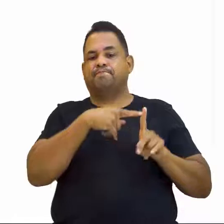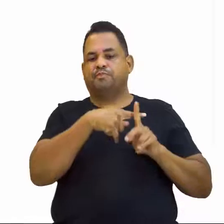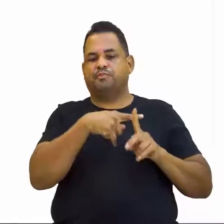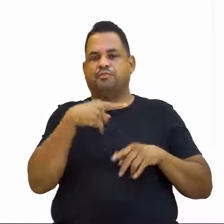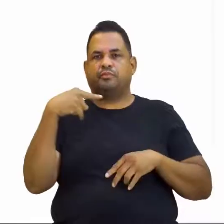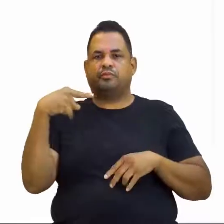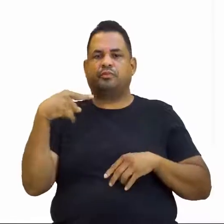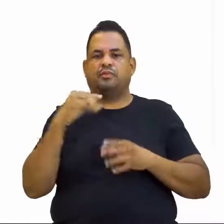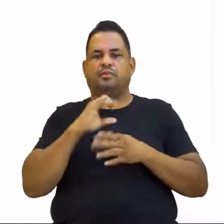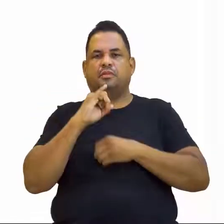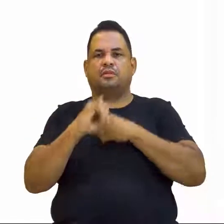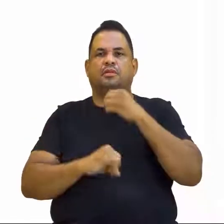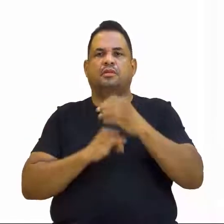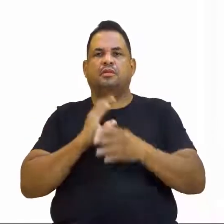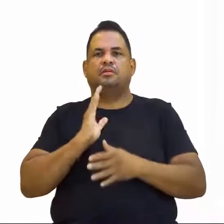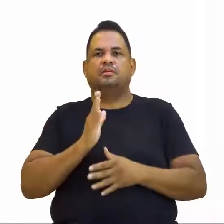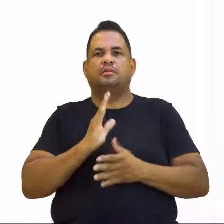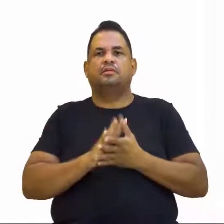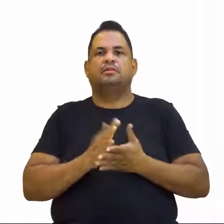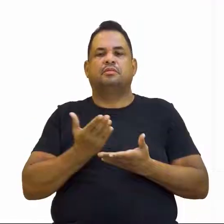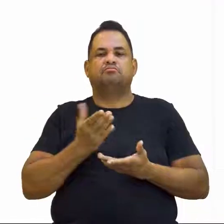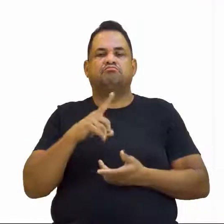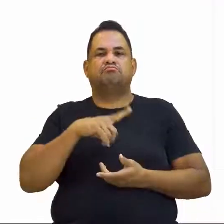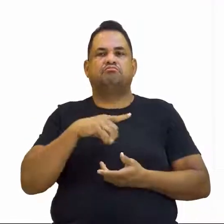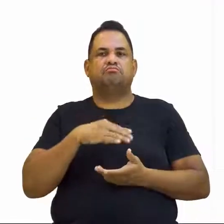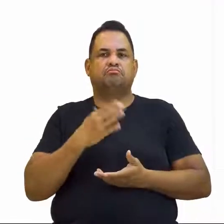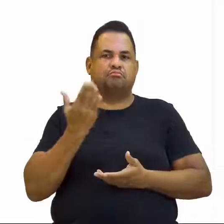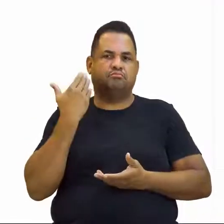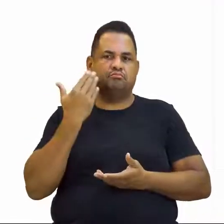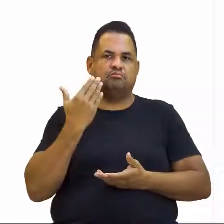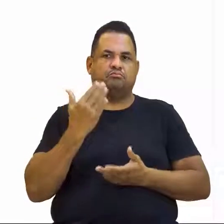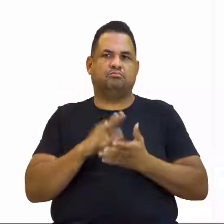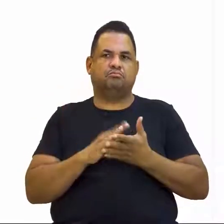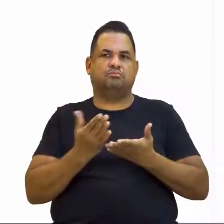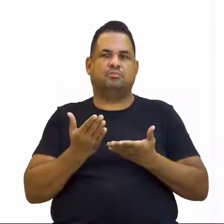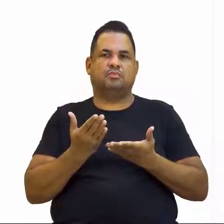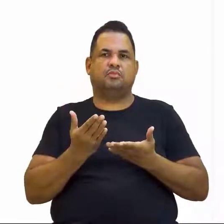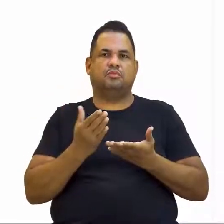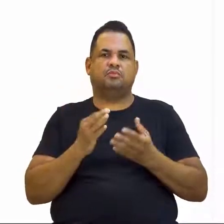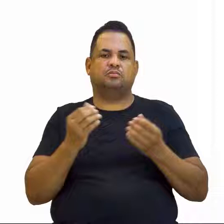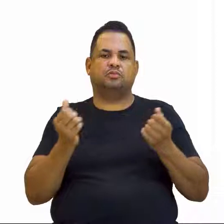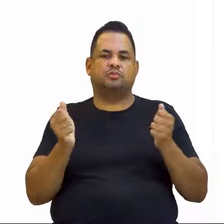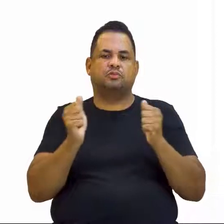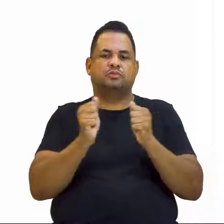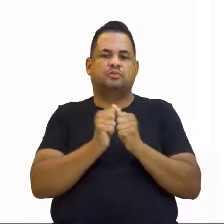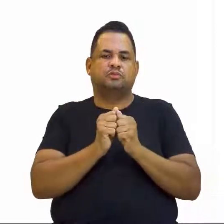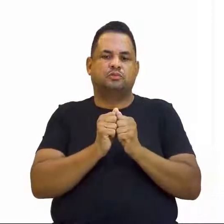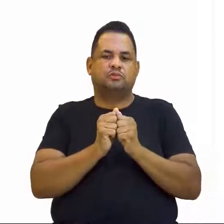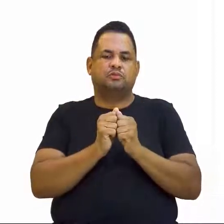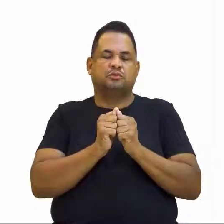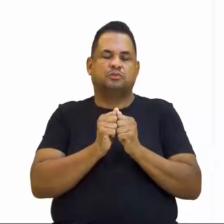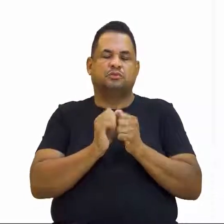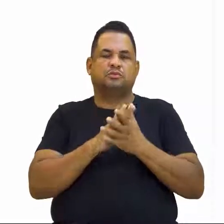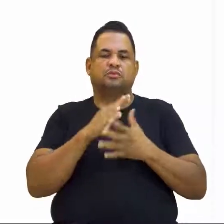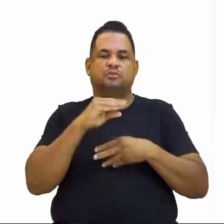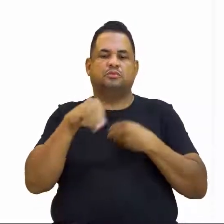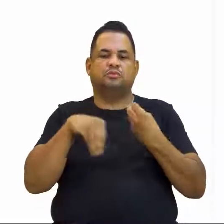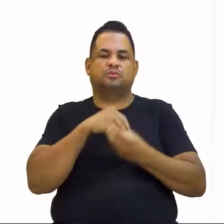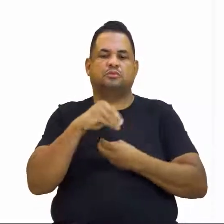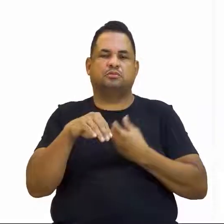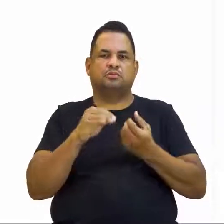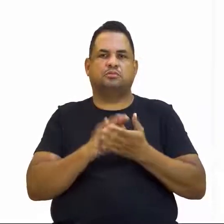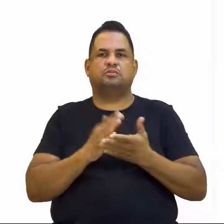esses íons, eles já existiam aqui na junção do meu composto, porque eu estou tratando